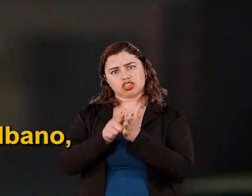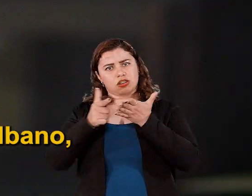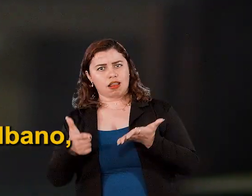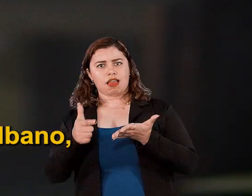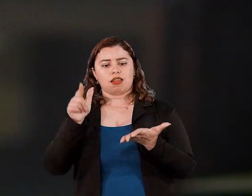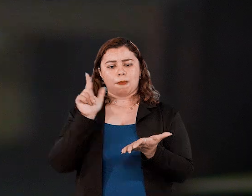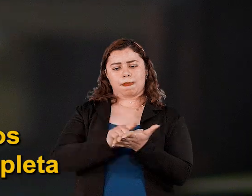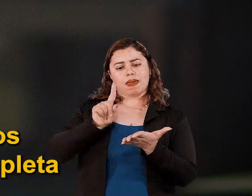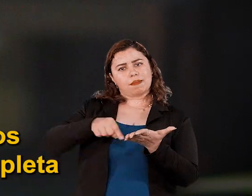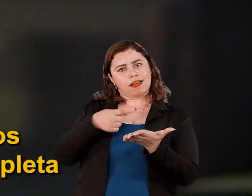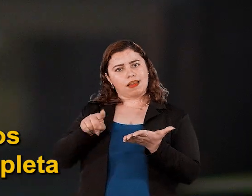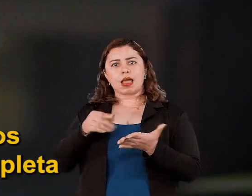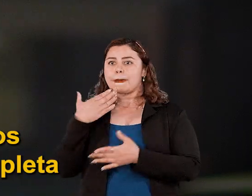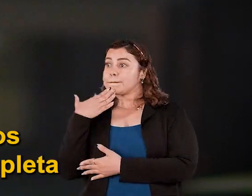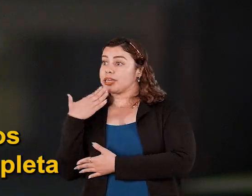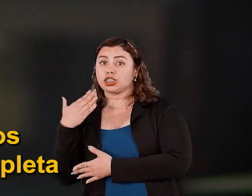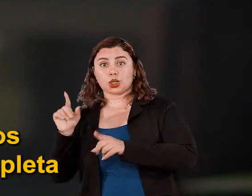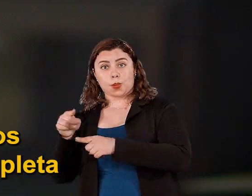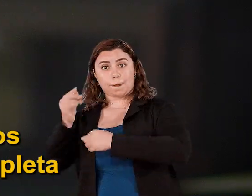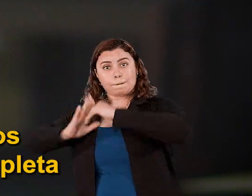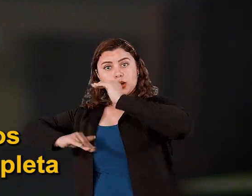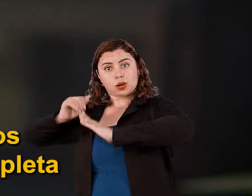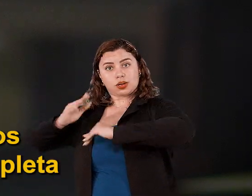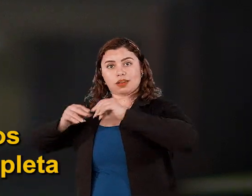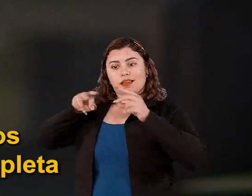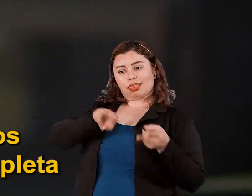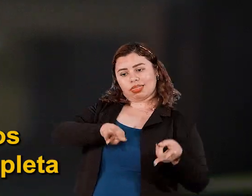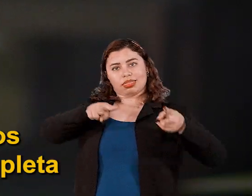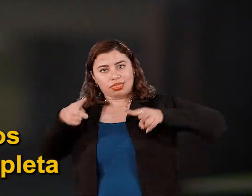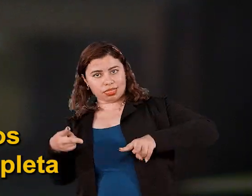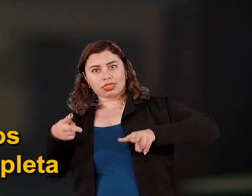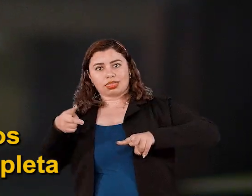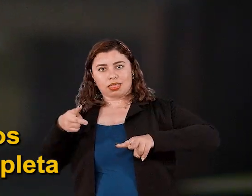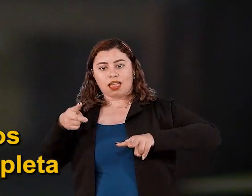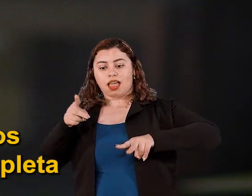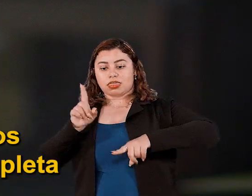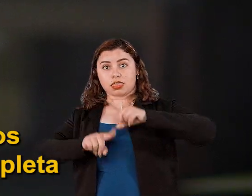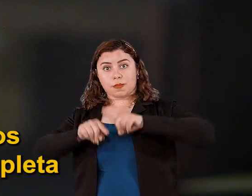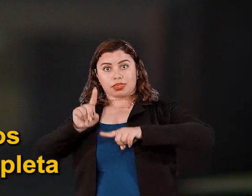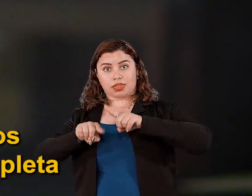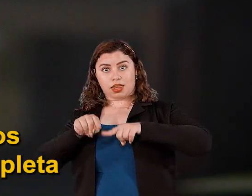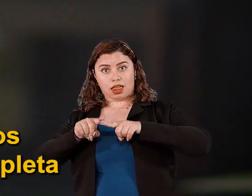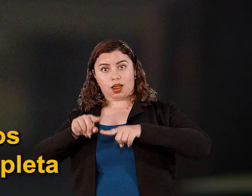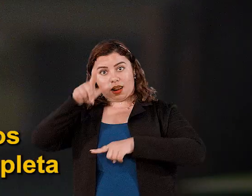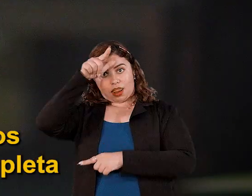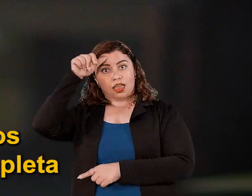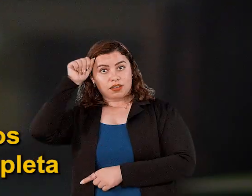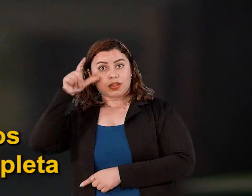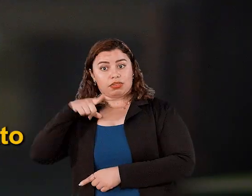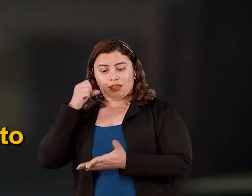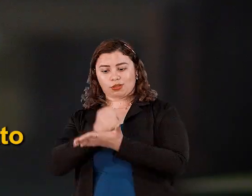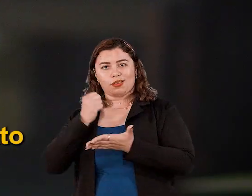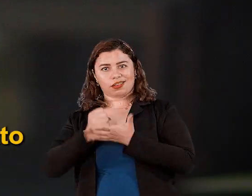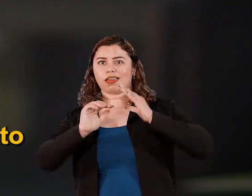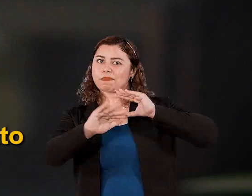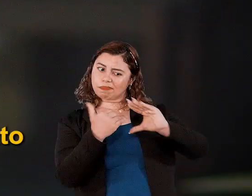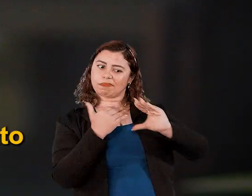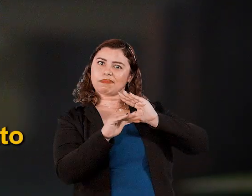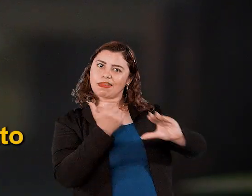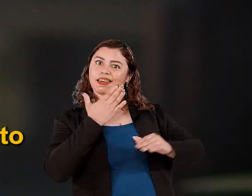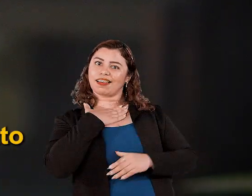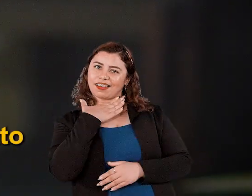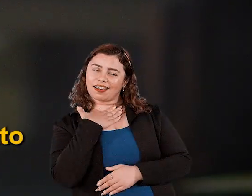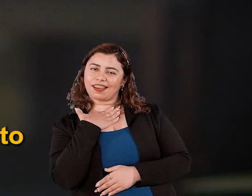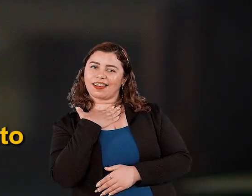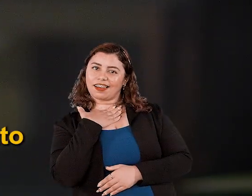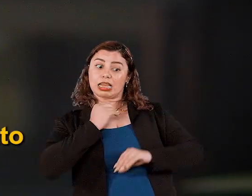de jornal, partituras, pedindo para músicos fazerem a transcrição da obra completa do Levino para ter